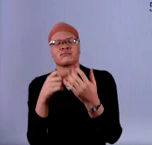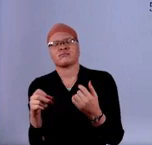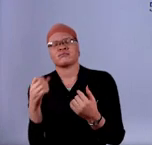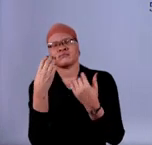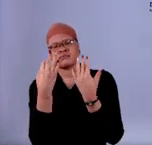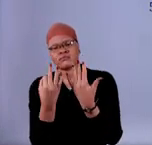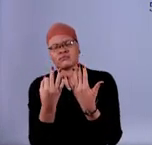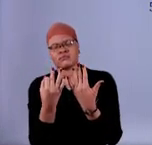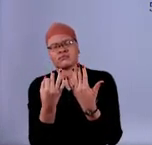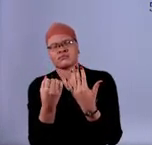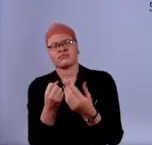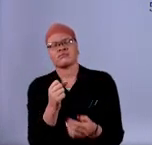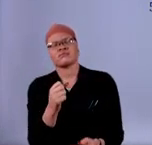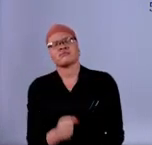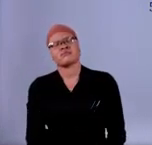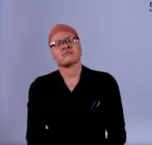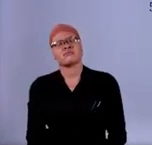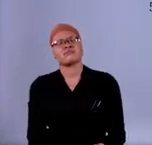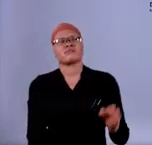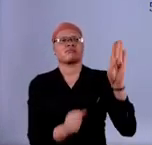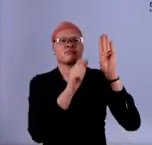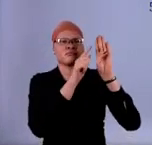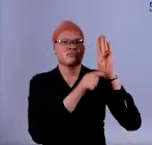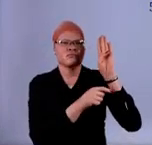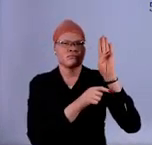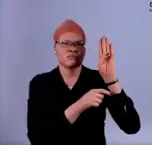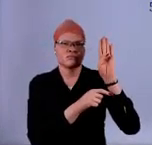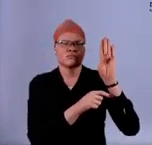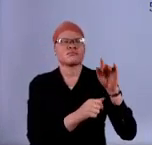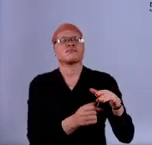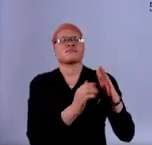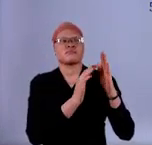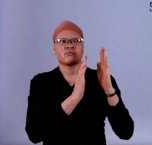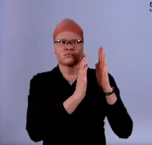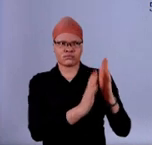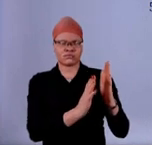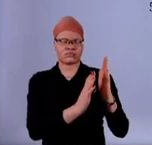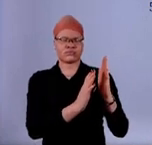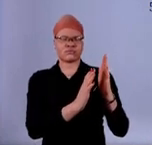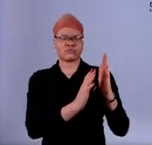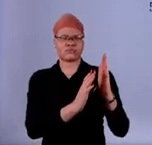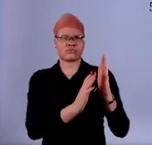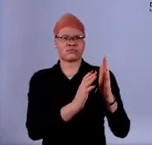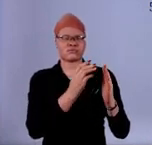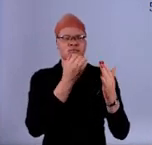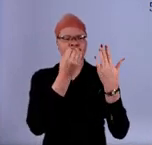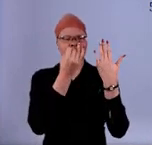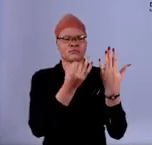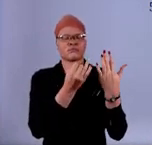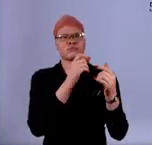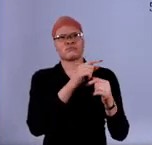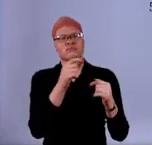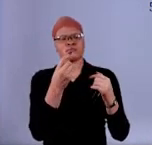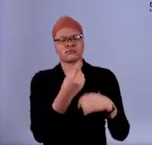sobre sete e sem sobrenome Aline abre frações próprias temos